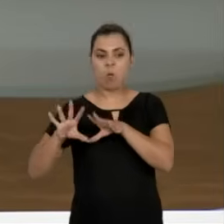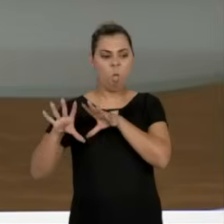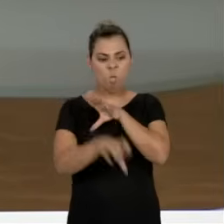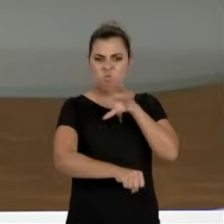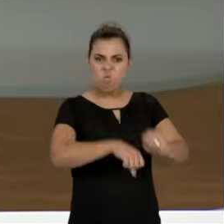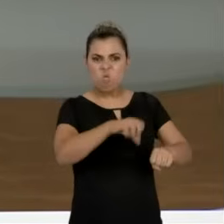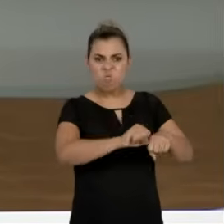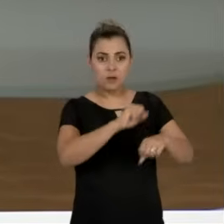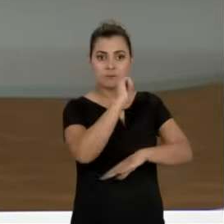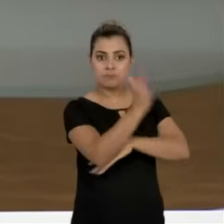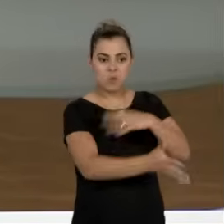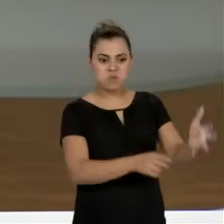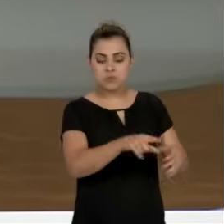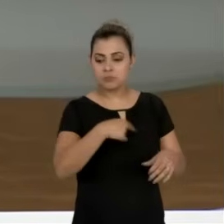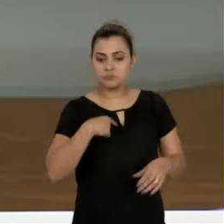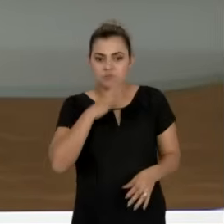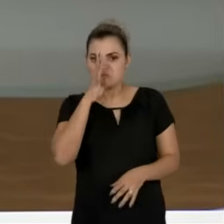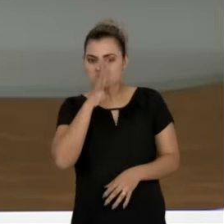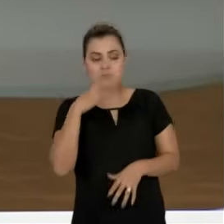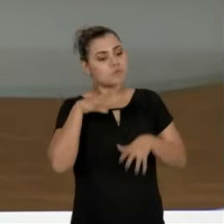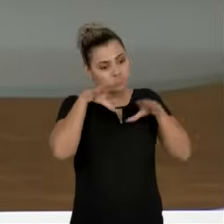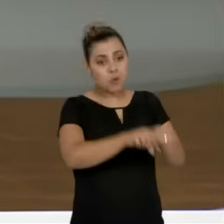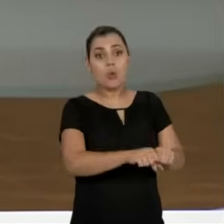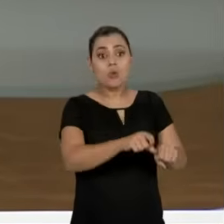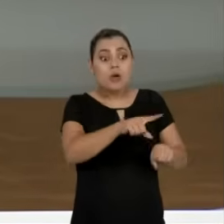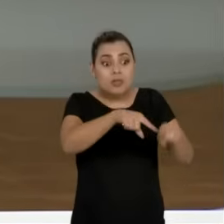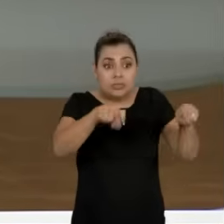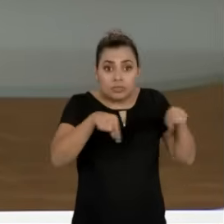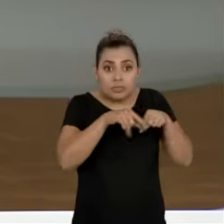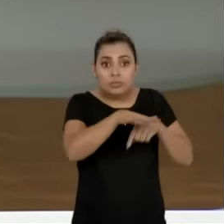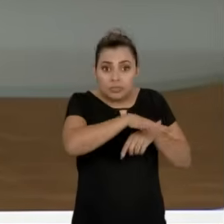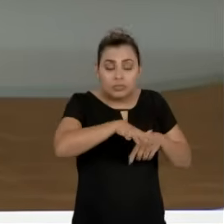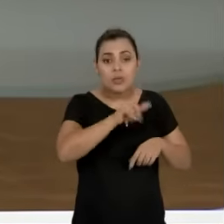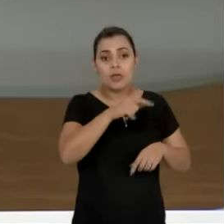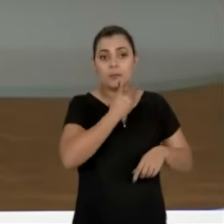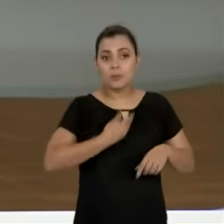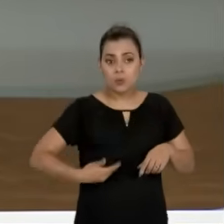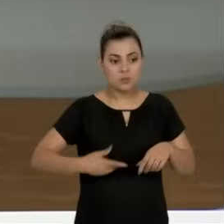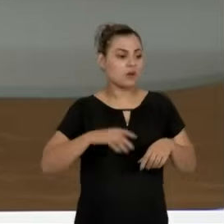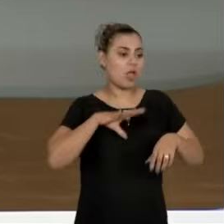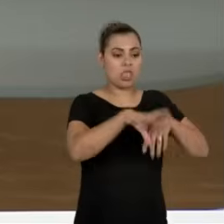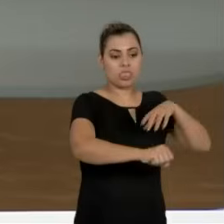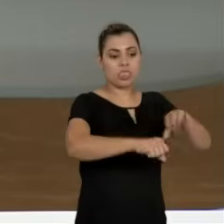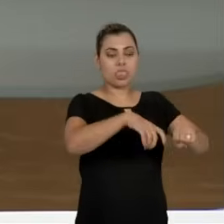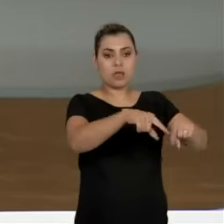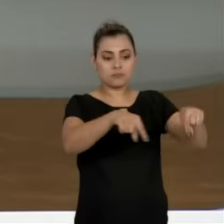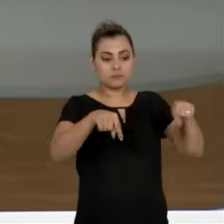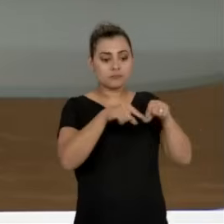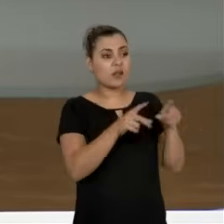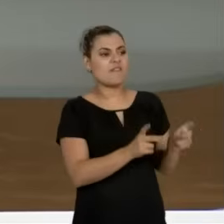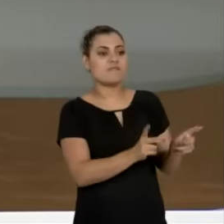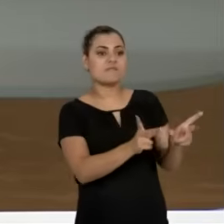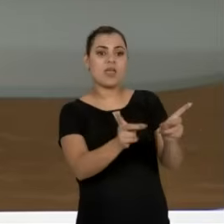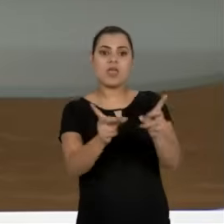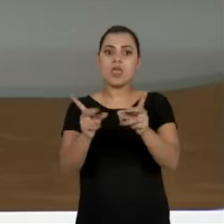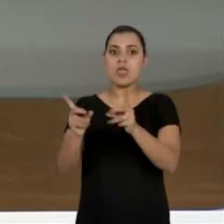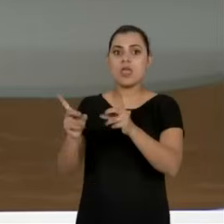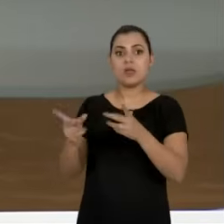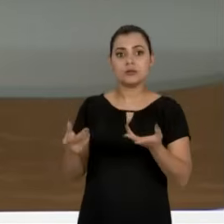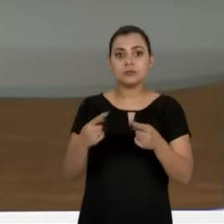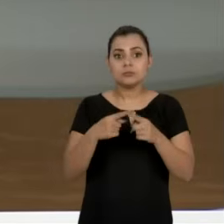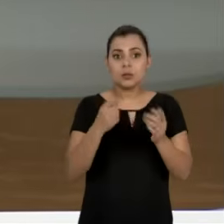terra, uma terra que não é dele, geralmente pública, faz ali um loteamento dessa terra e vende esses lotes